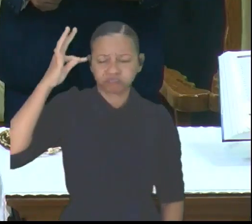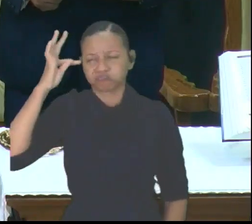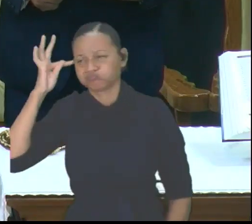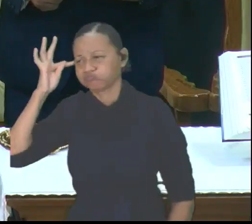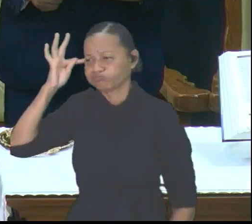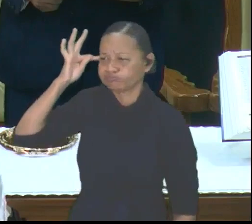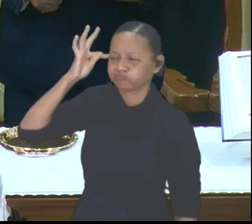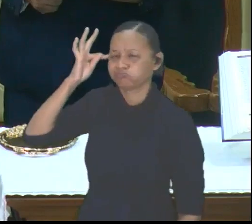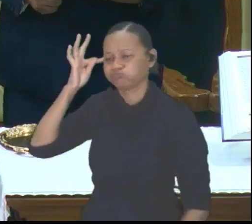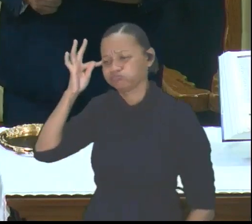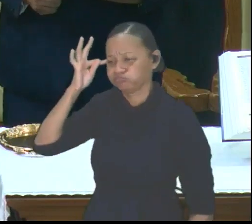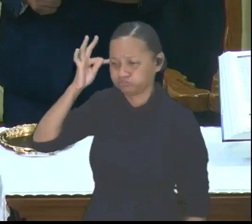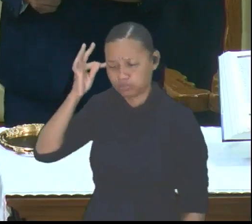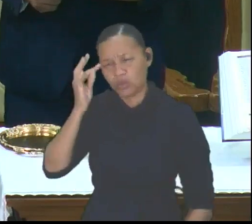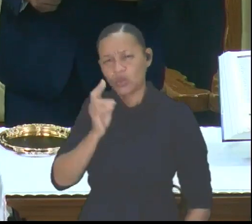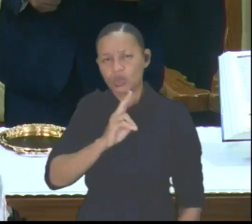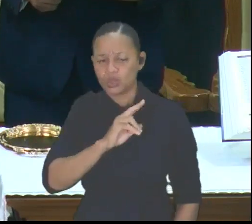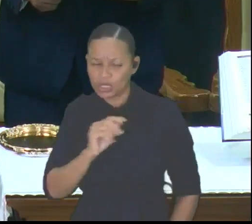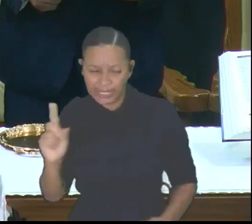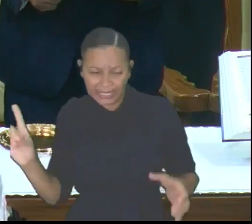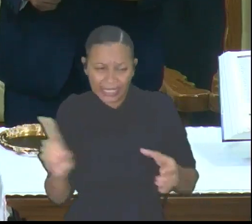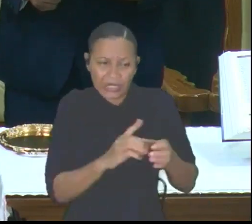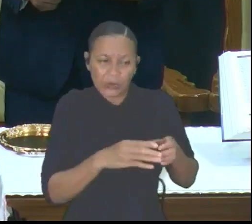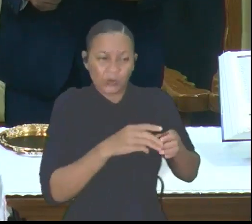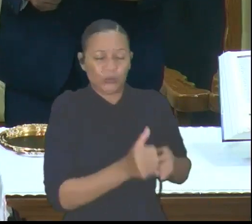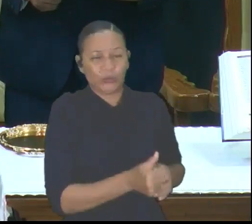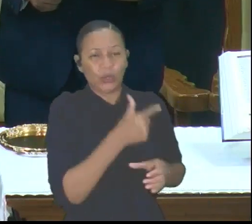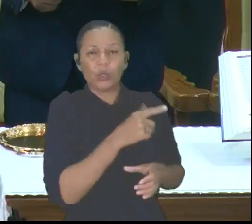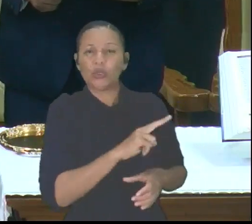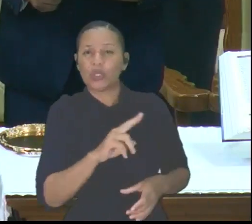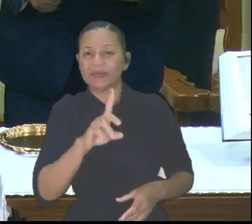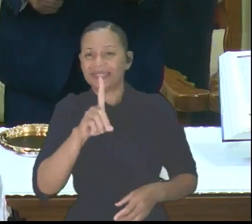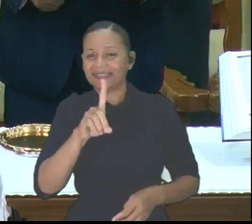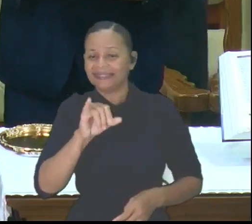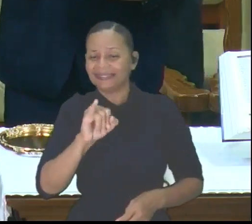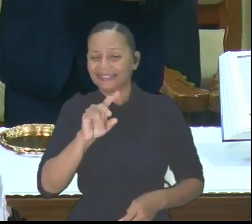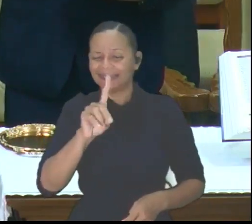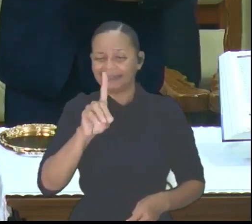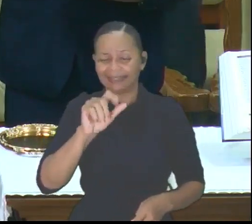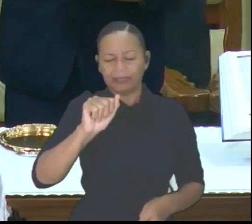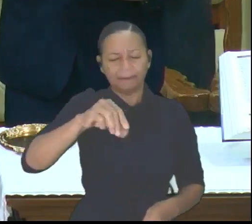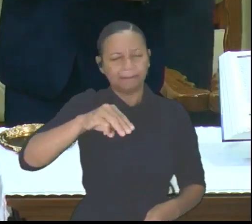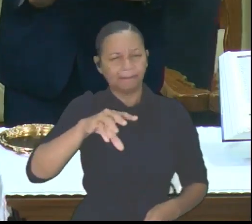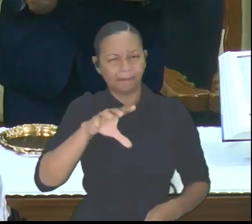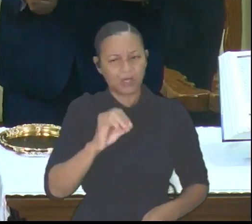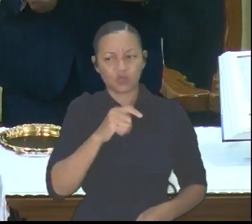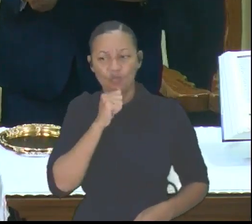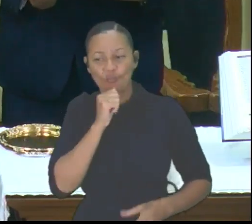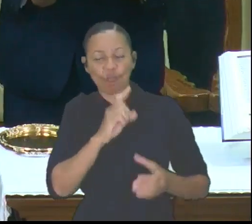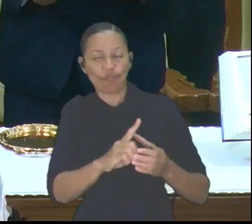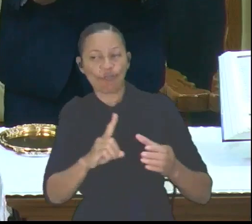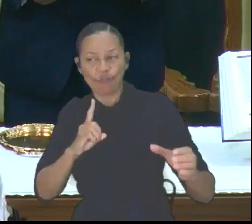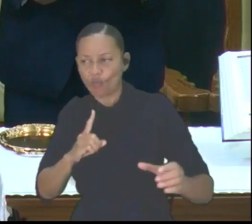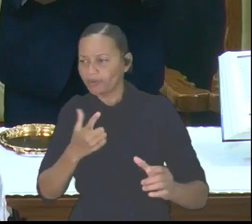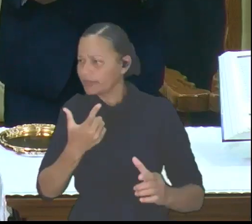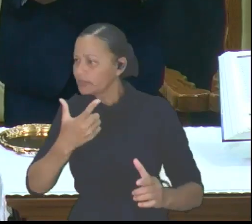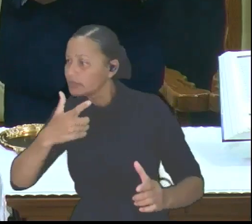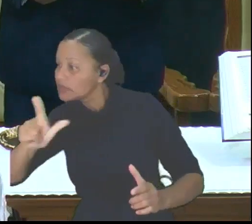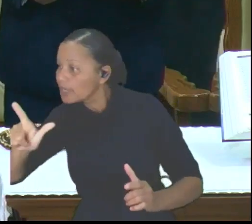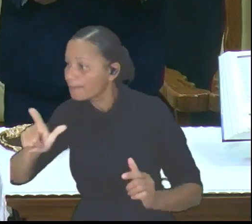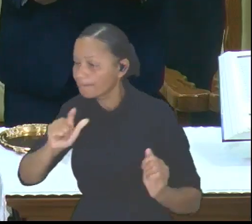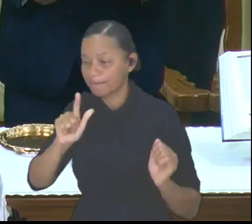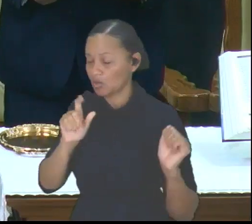12, chamado Dídimo, não estava com eles quando veio Jesus. Disseram-lhe, pois, os outros discípulos: